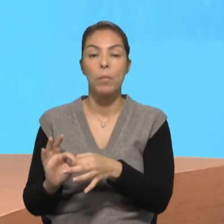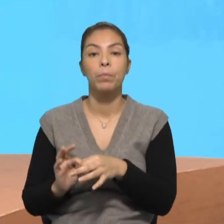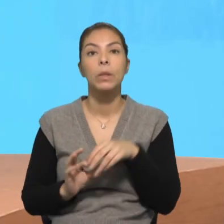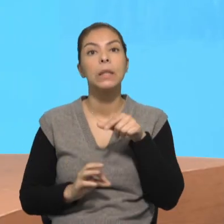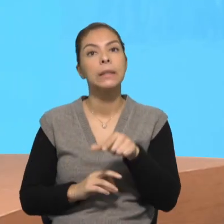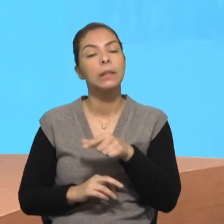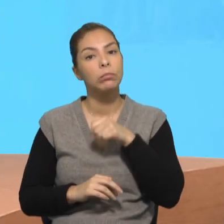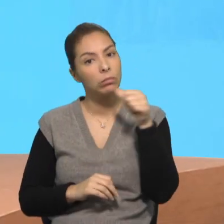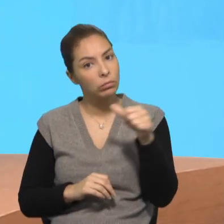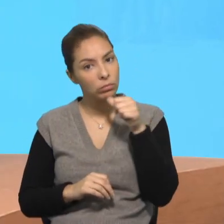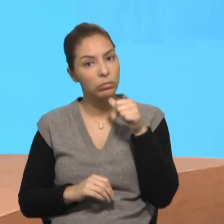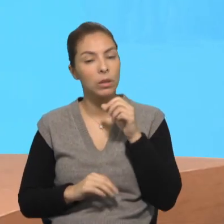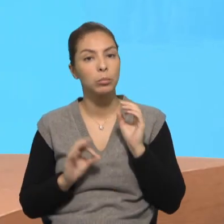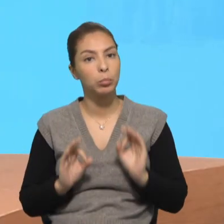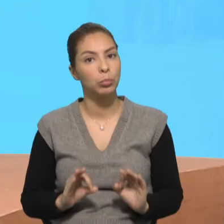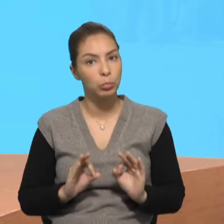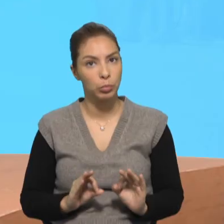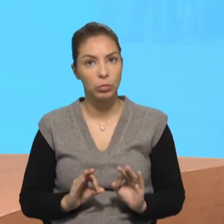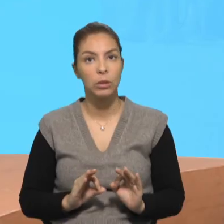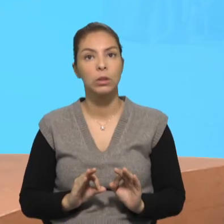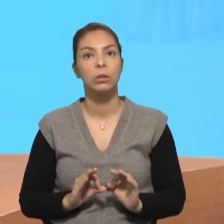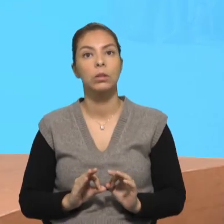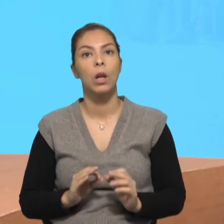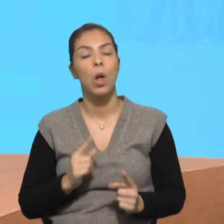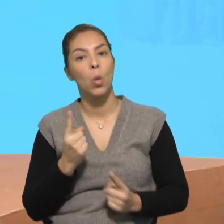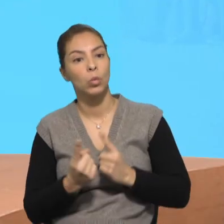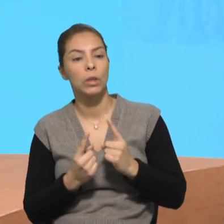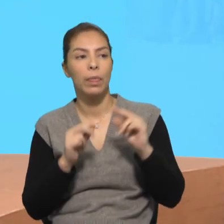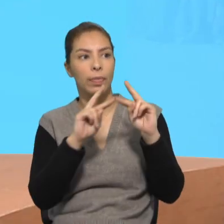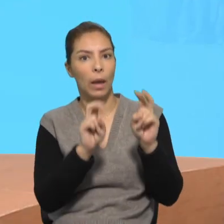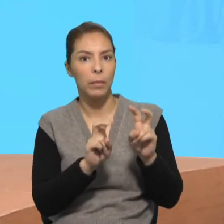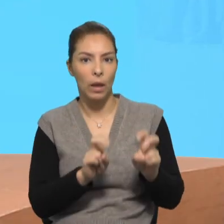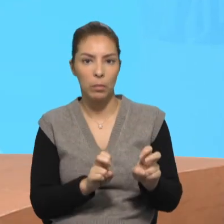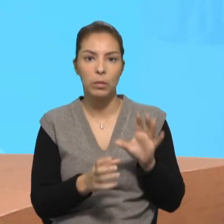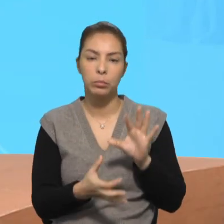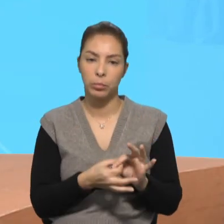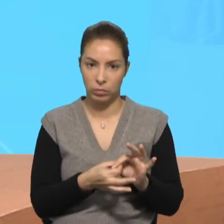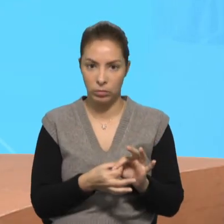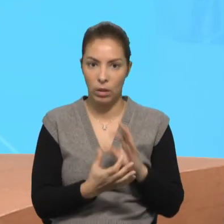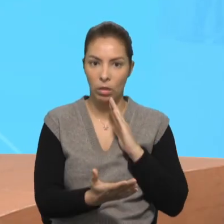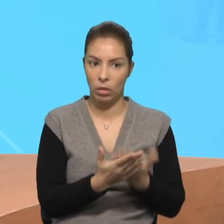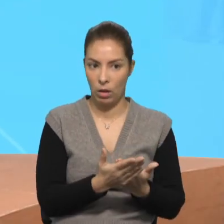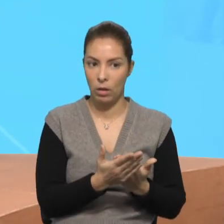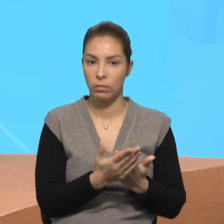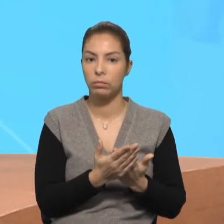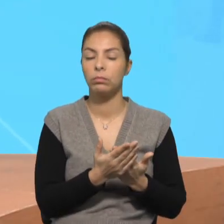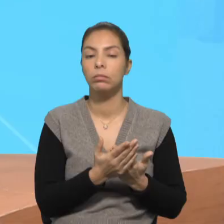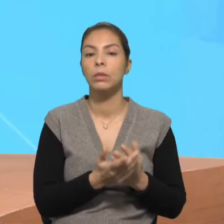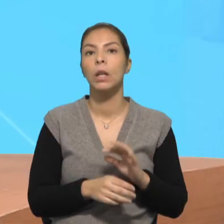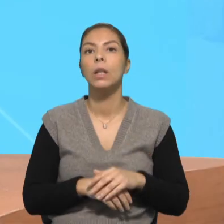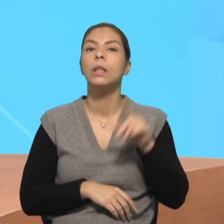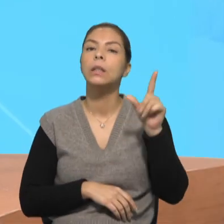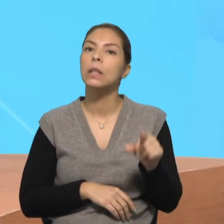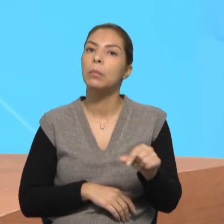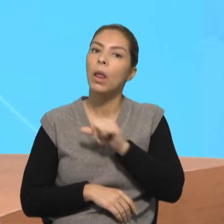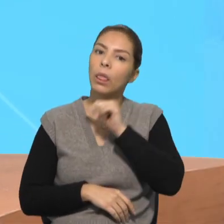ter presente nestas iniciativas alguns dos temas fortes que a liturgia nos apresentam e olhá-los a partir